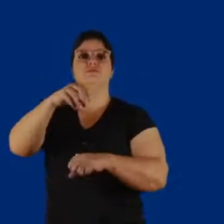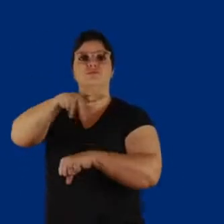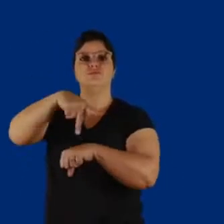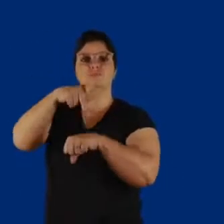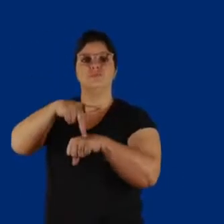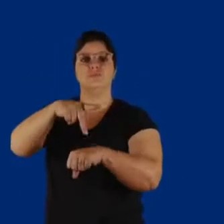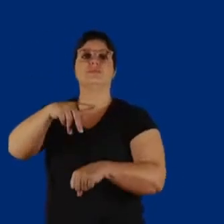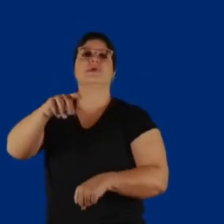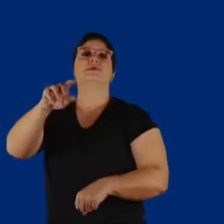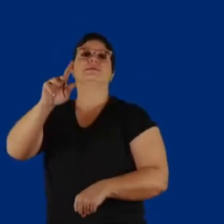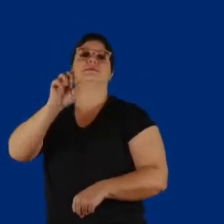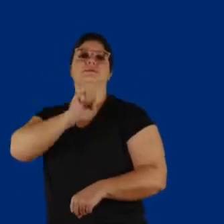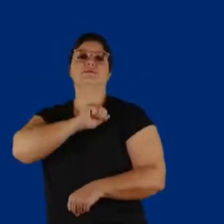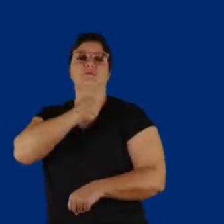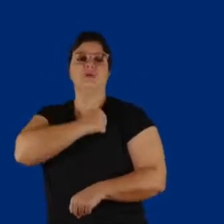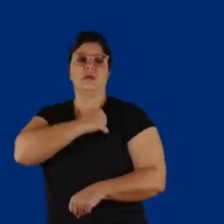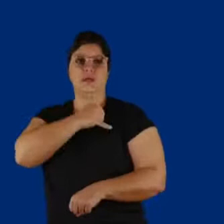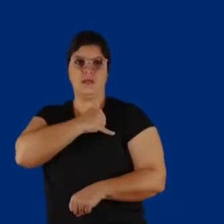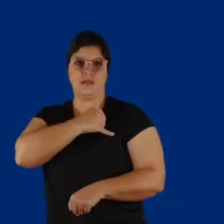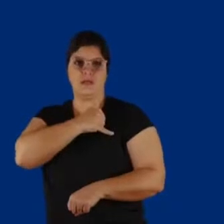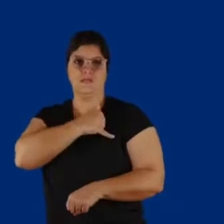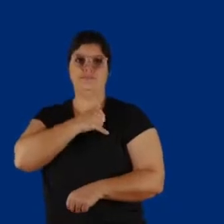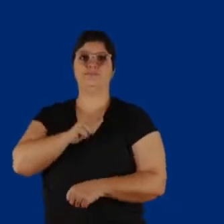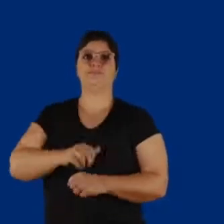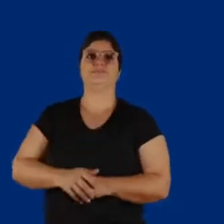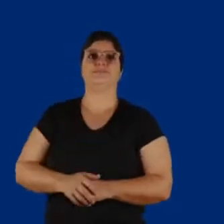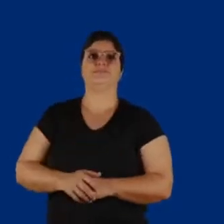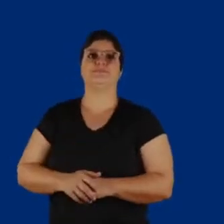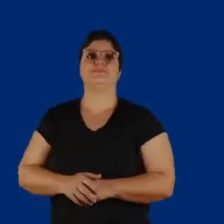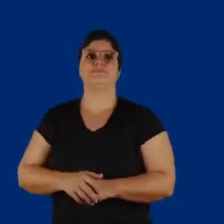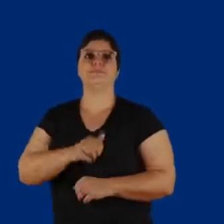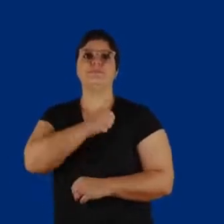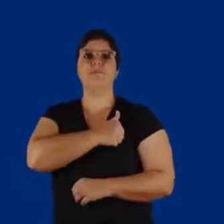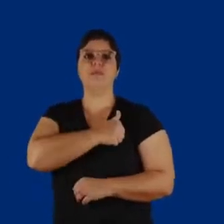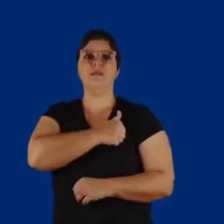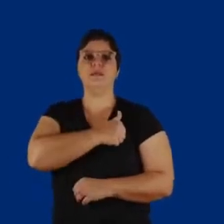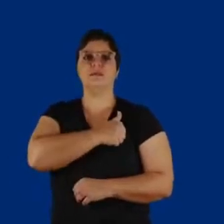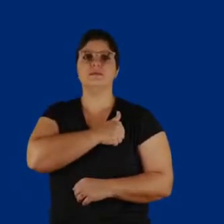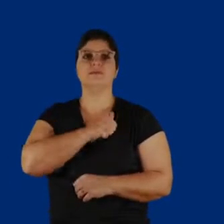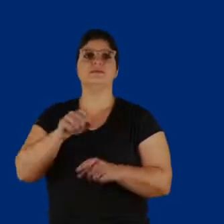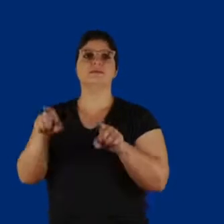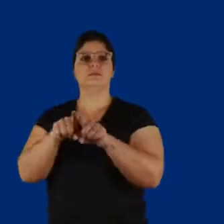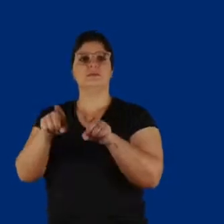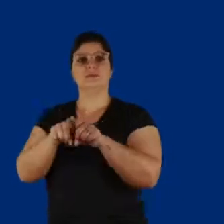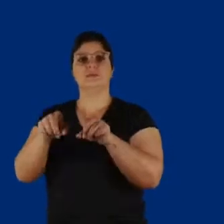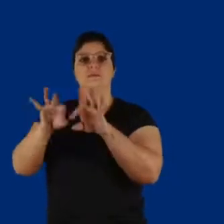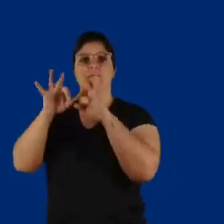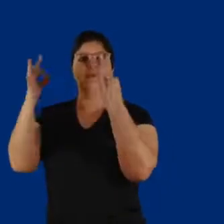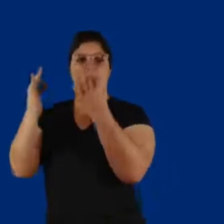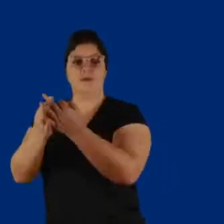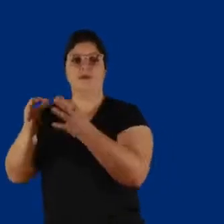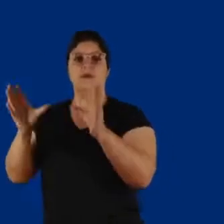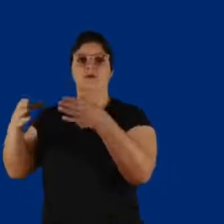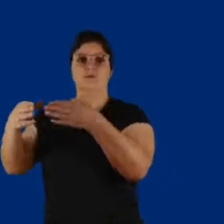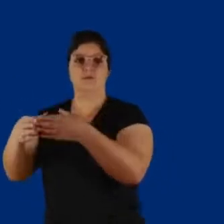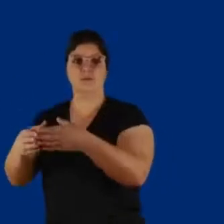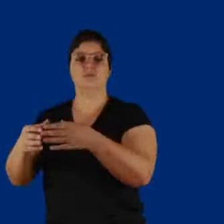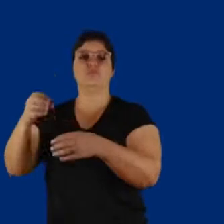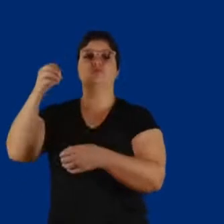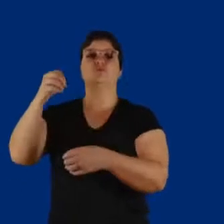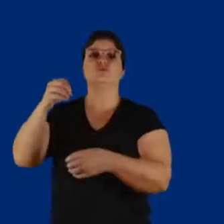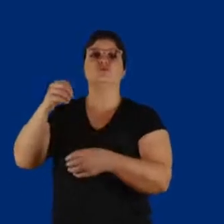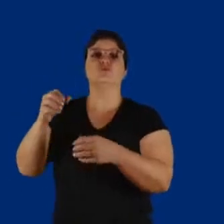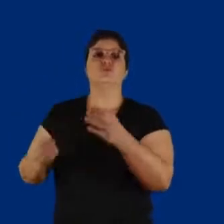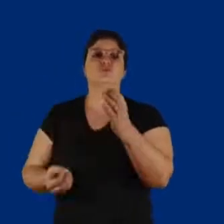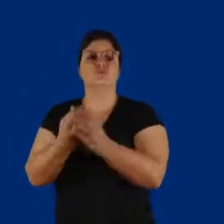infantil e familiar no Jewish General Hospital, hospital universitário da McGill, onde também fundou o Serviço